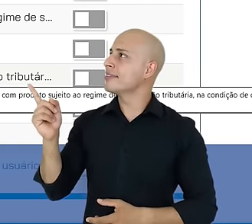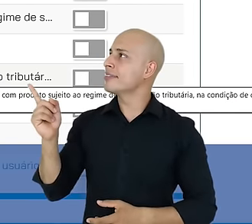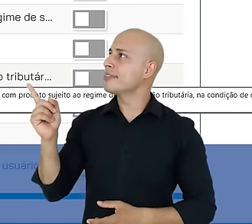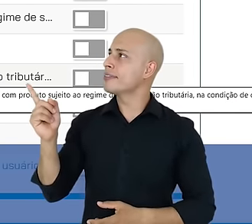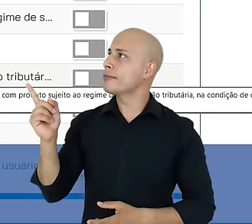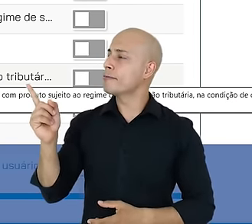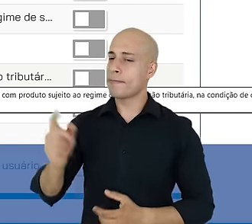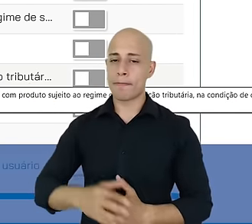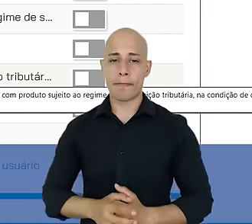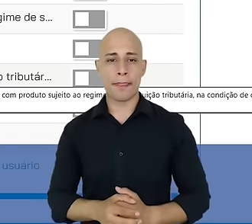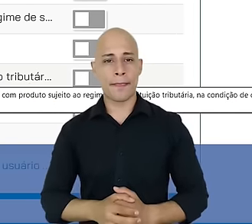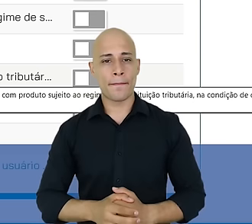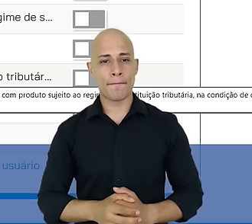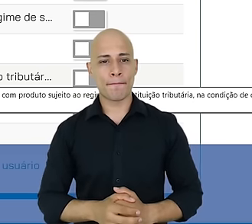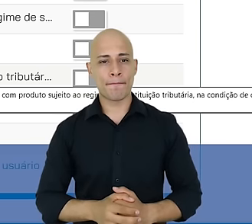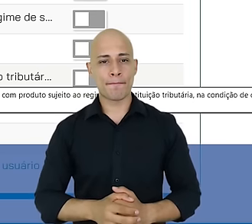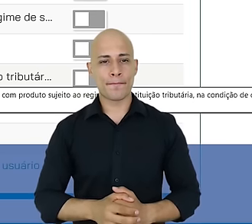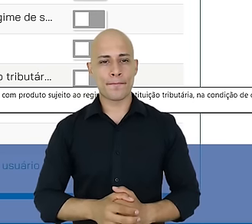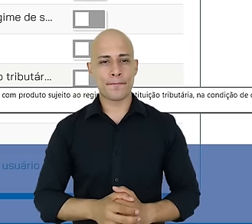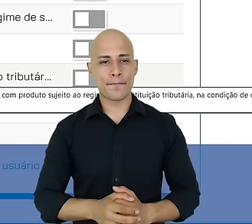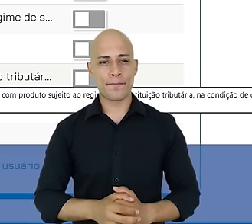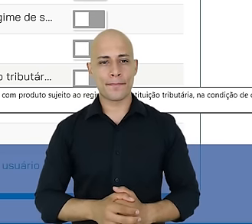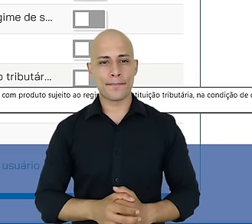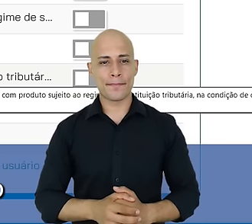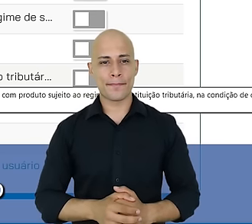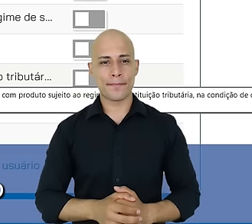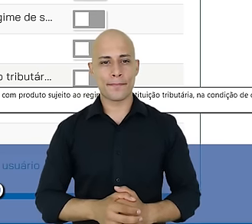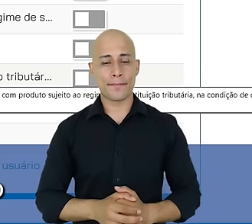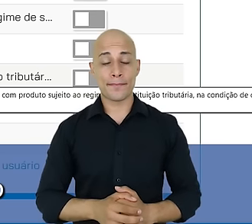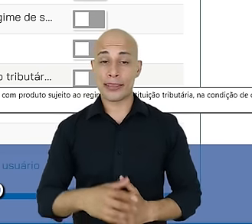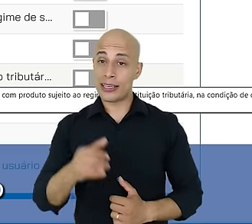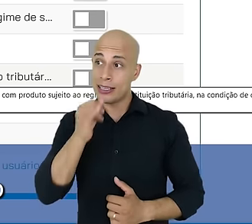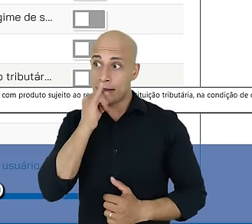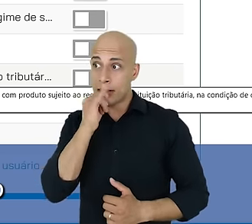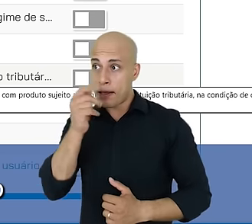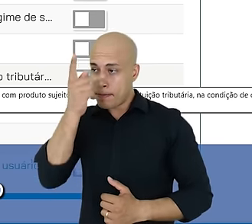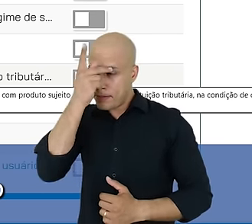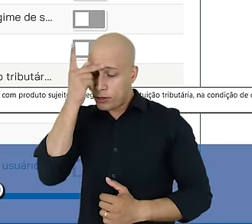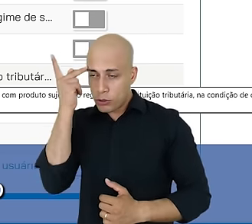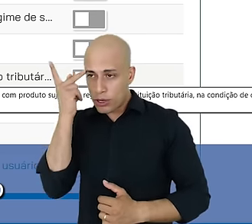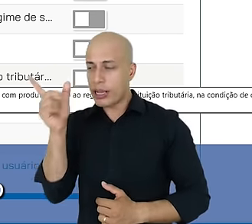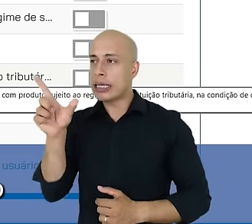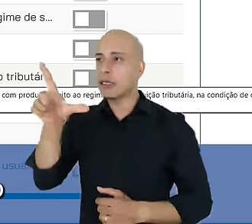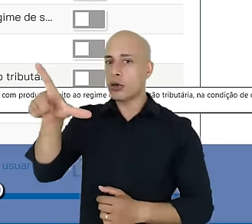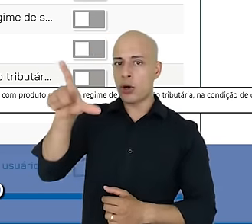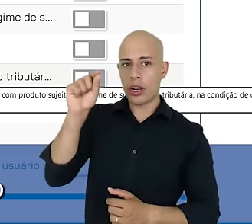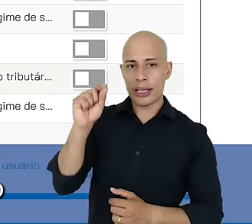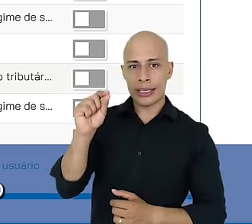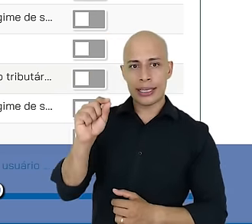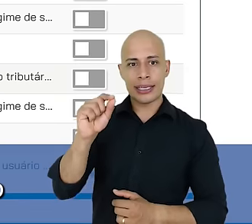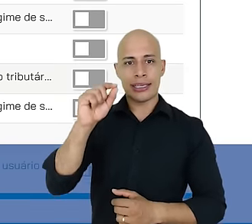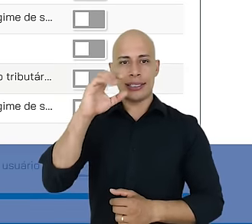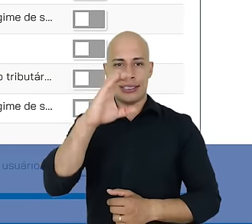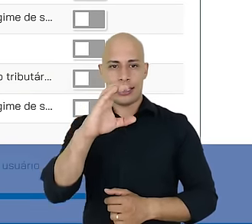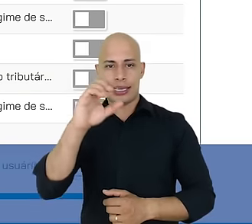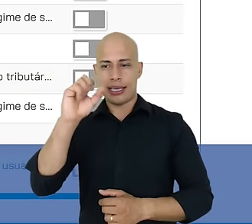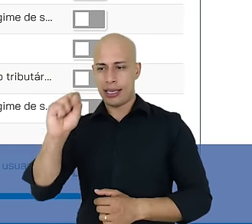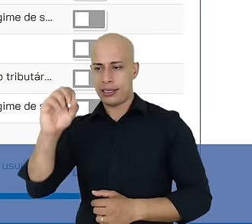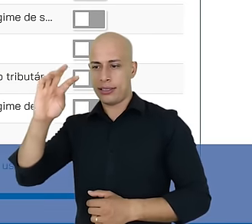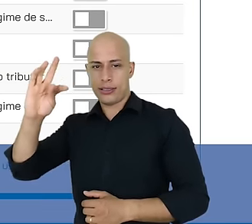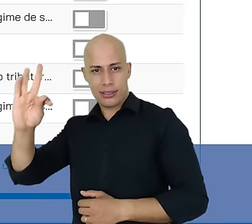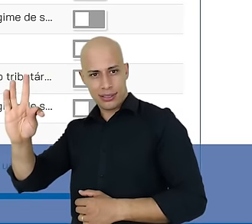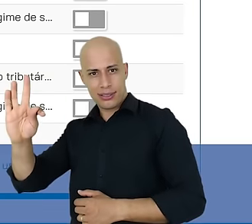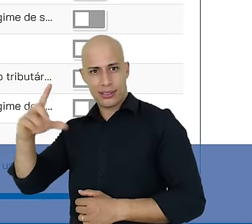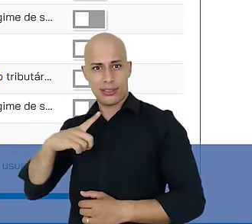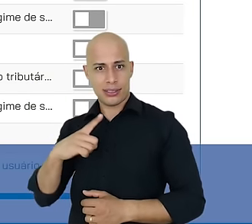se a pessoa é se a pessoa seleciona um uma CST que não é de substituição e tô usando